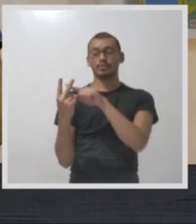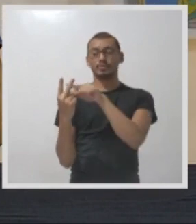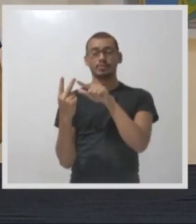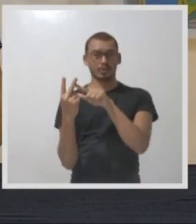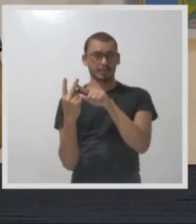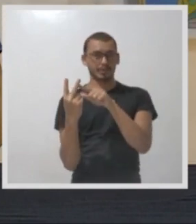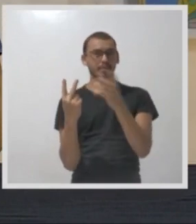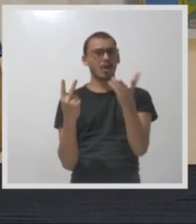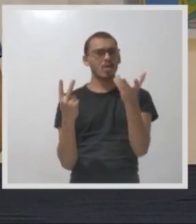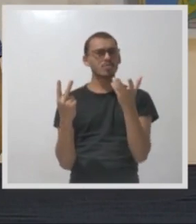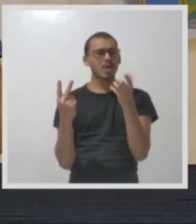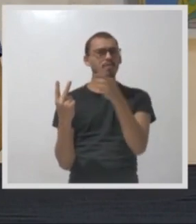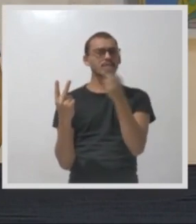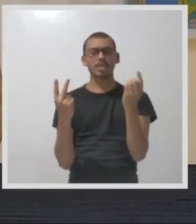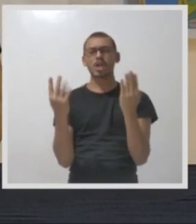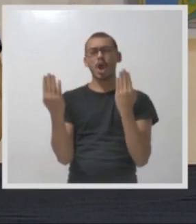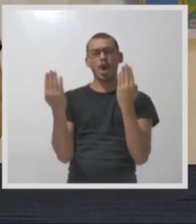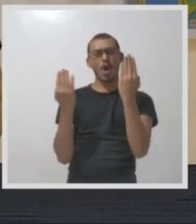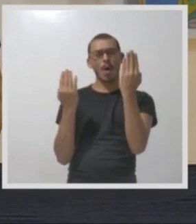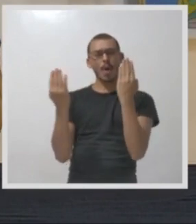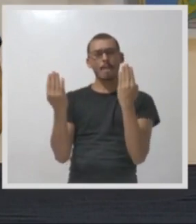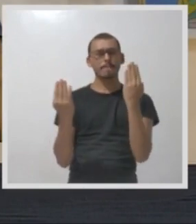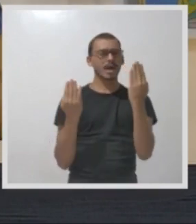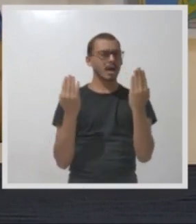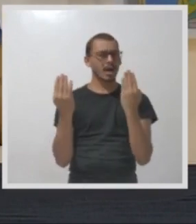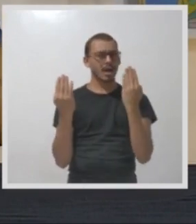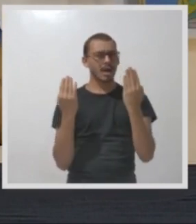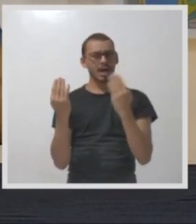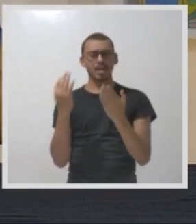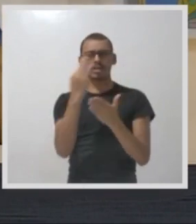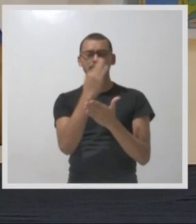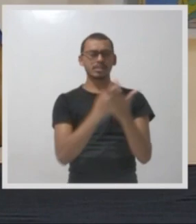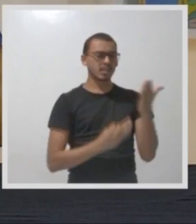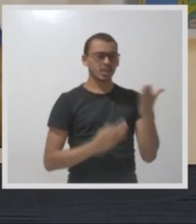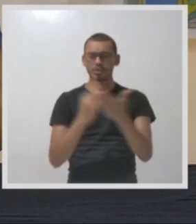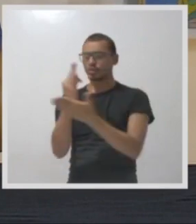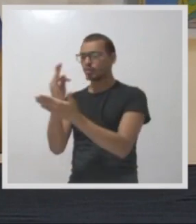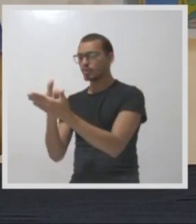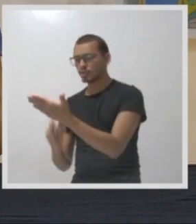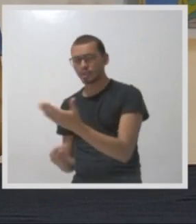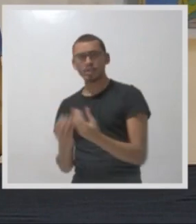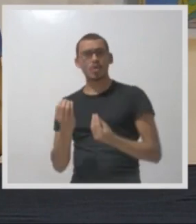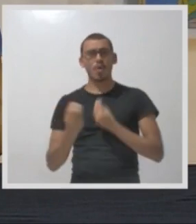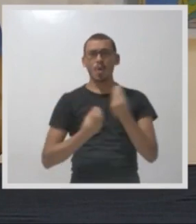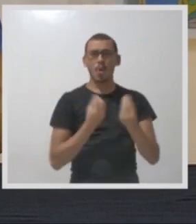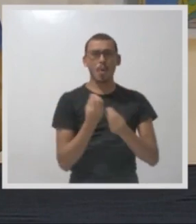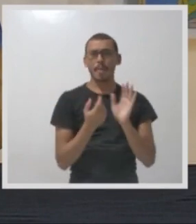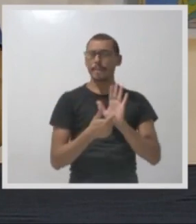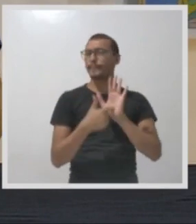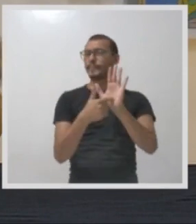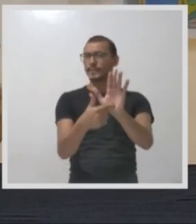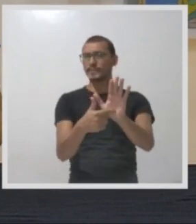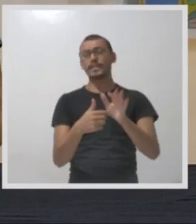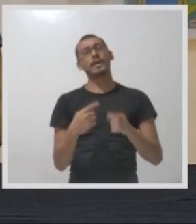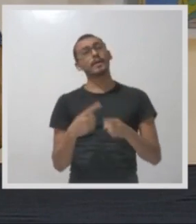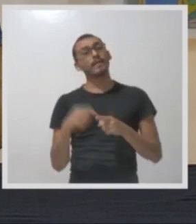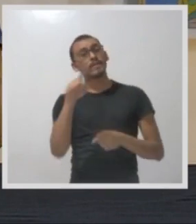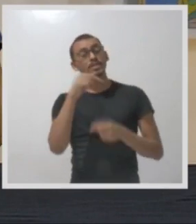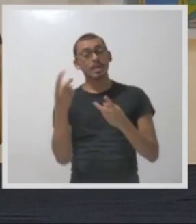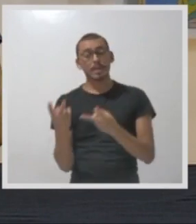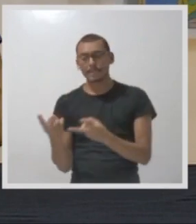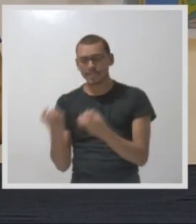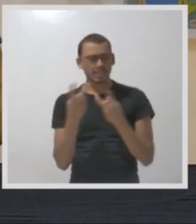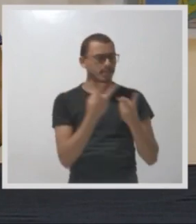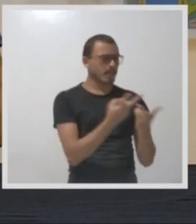possam comparar as duas formas que esses textos estão sendo apresentados, para que vocês possam